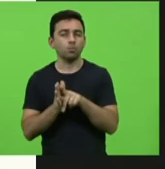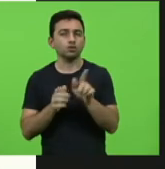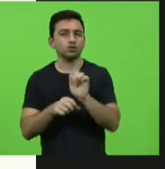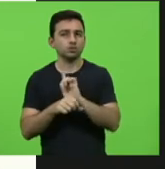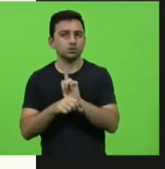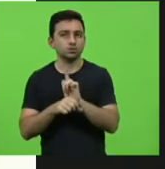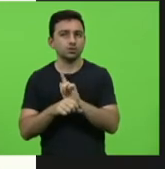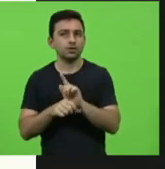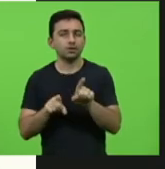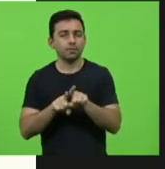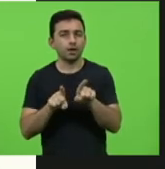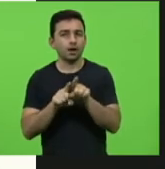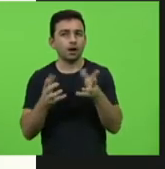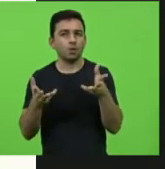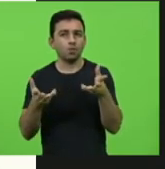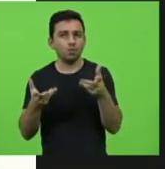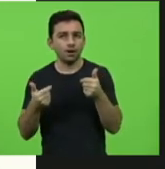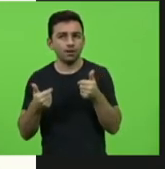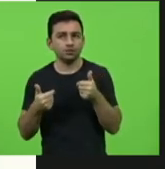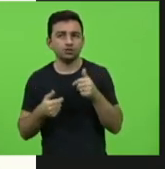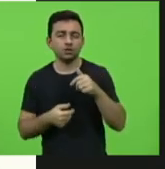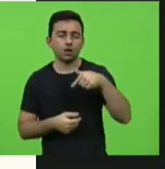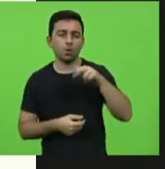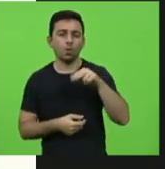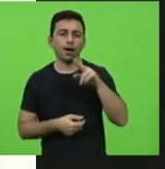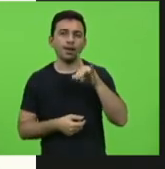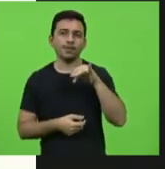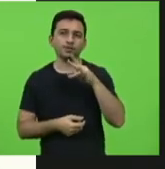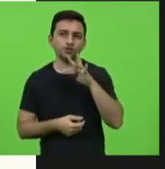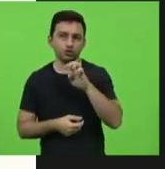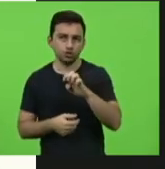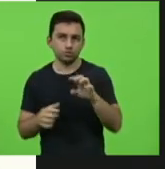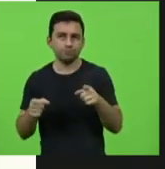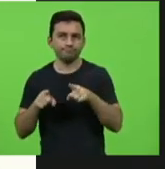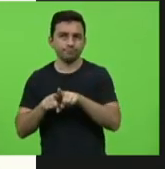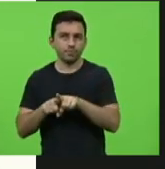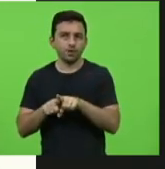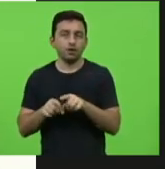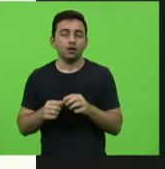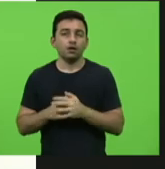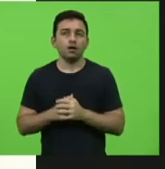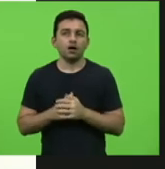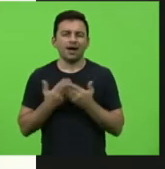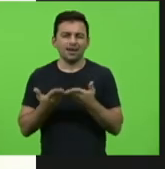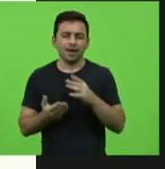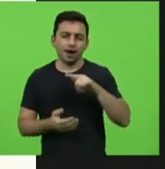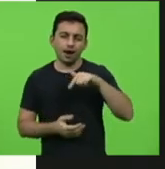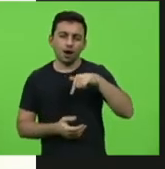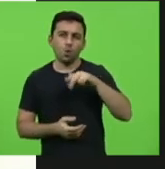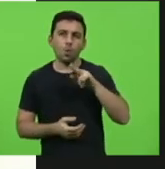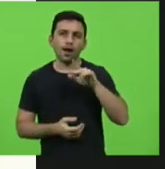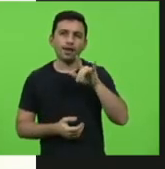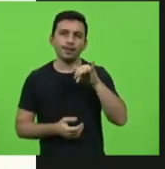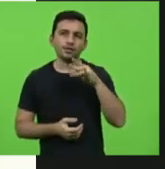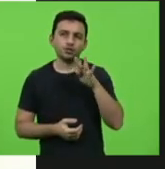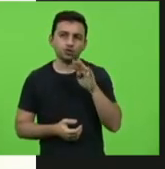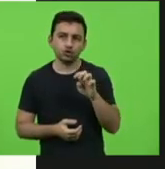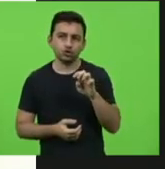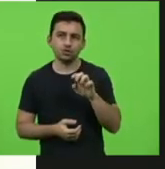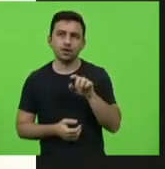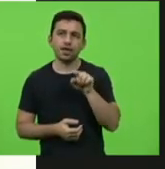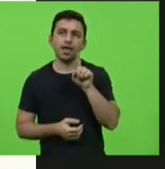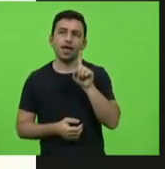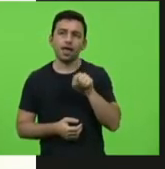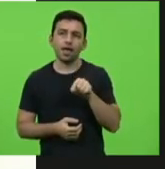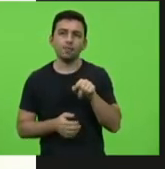Quality Empresarial. A Quality Empresarial é aquela empresa que administra o